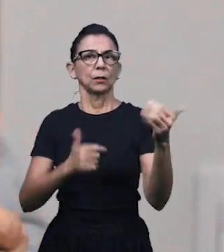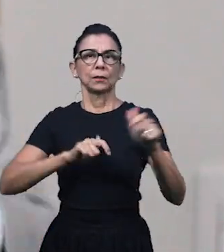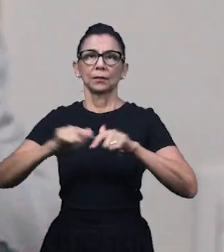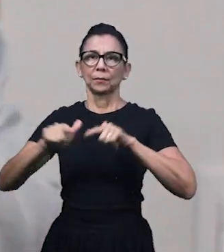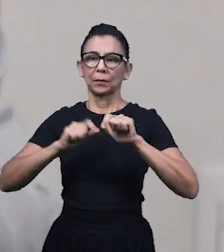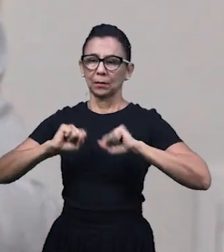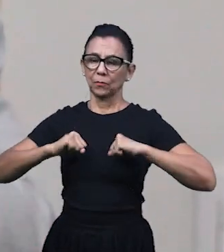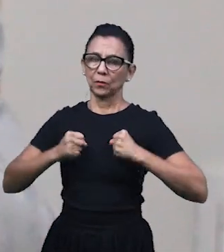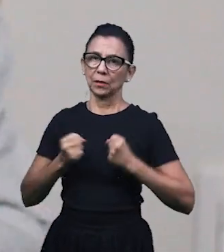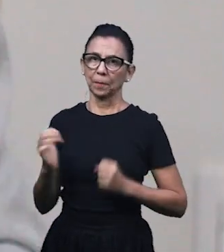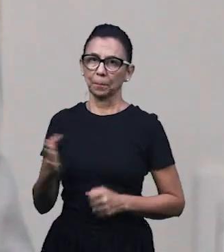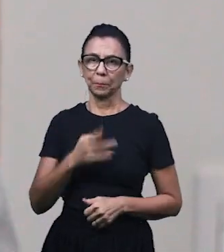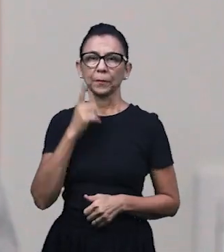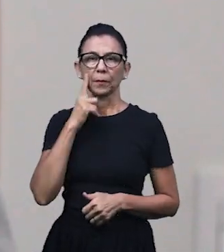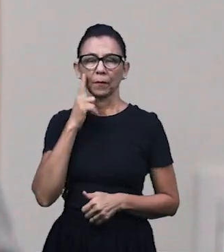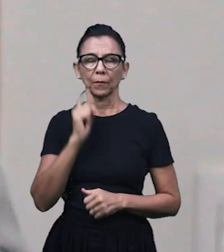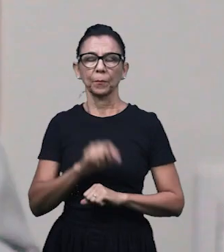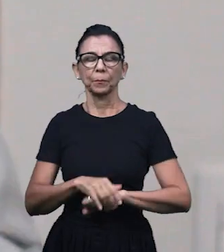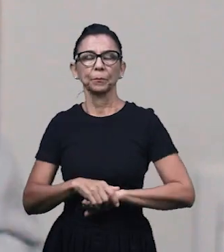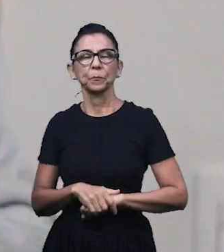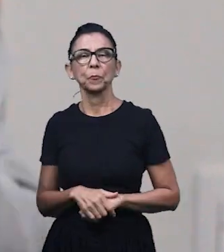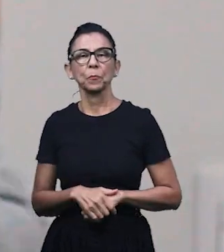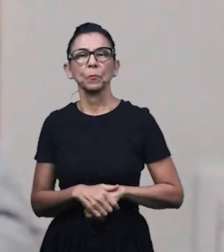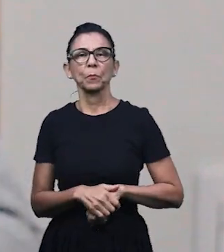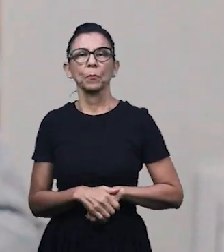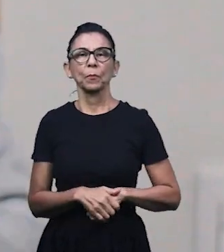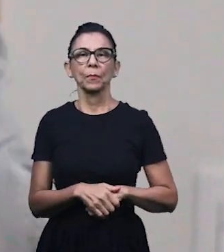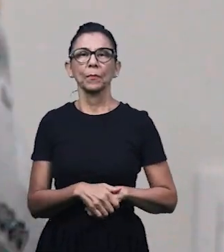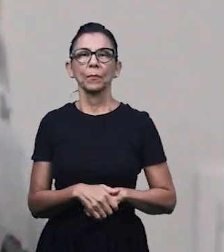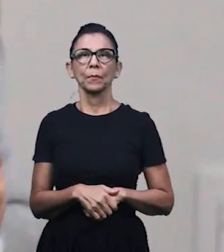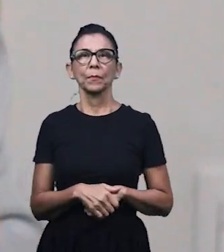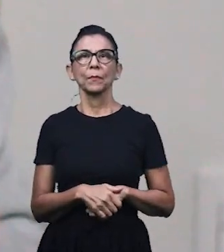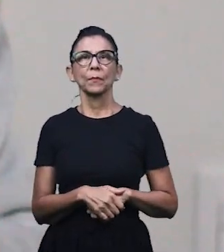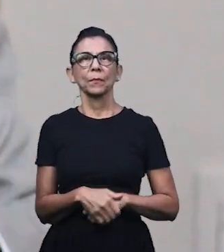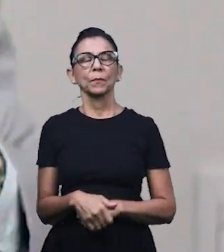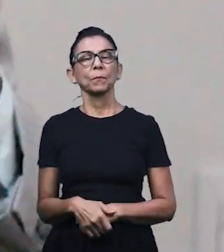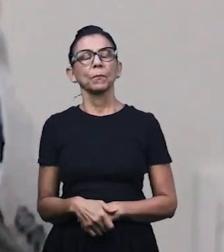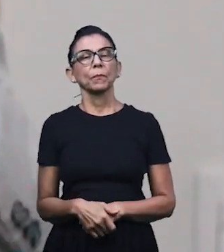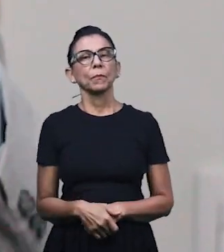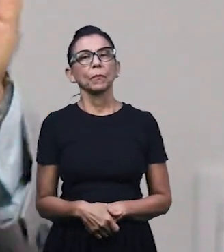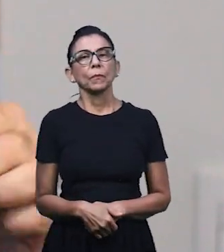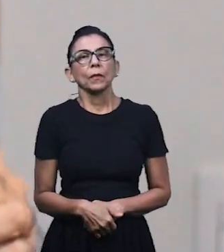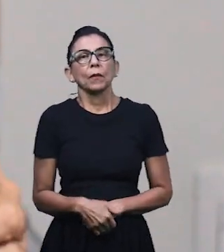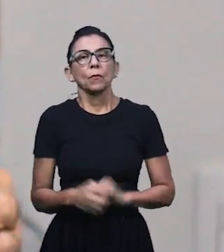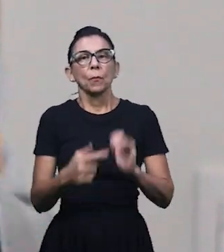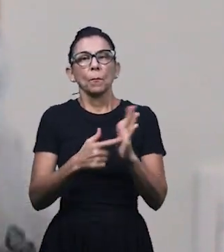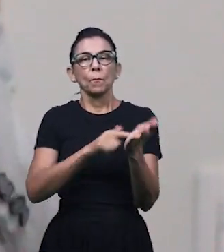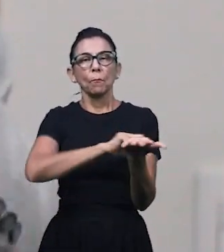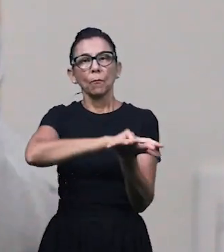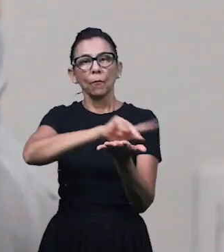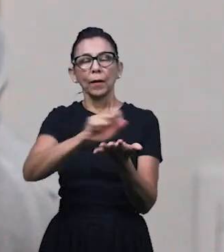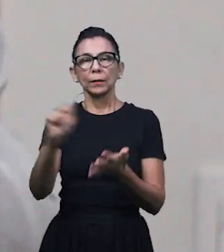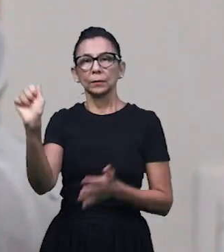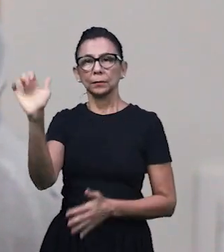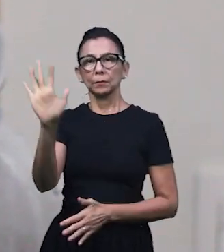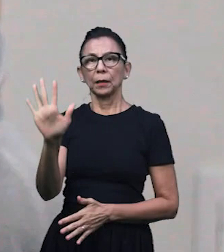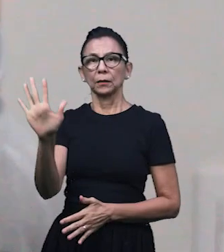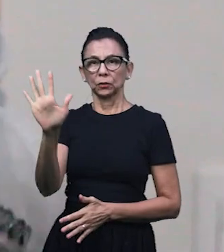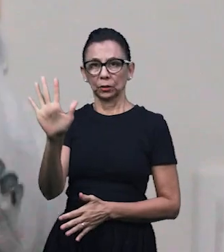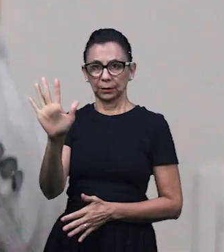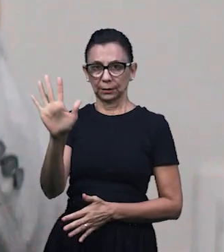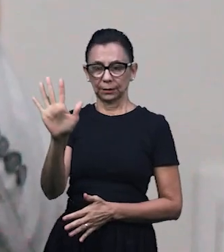envolvidos. Você quer ver o que é o Evangelho Sem Fronteiras? Nós vamos chamar agora uma série de imagens que você vai